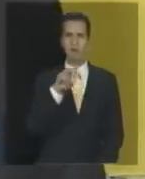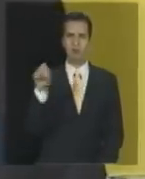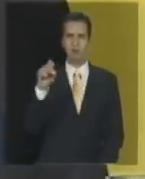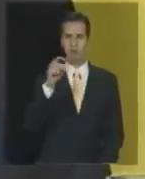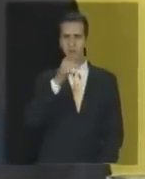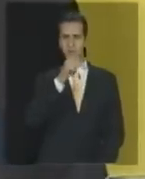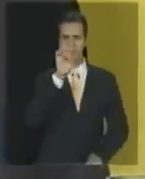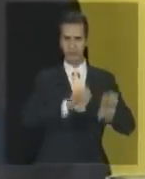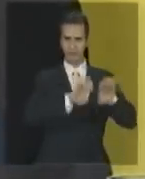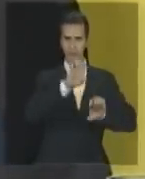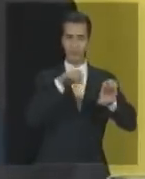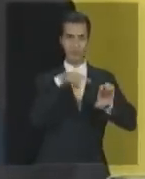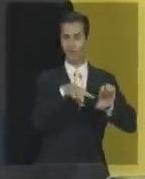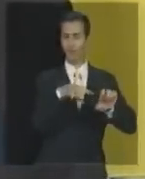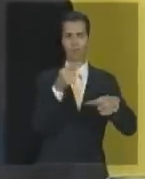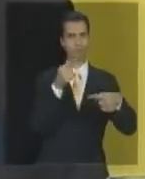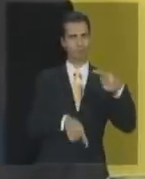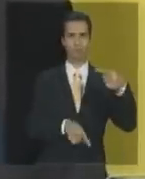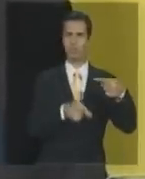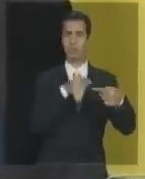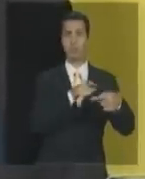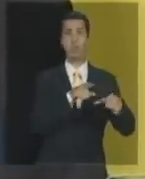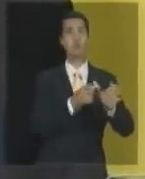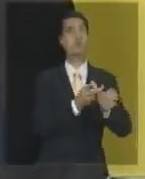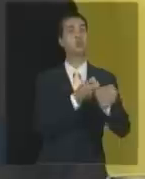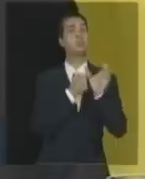de contratar com órgãos públicos,